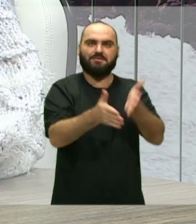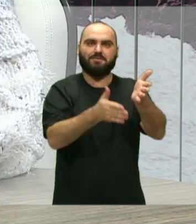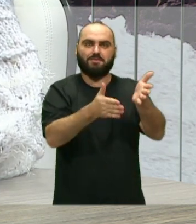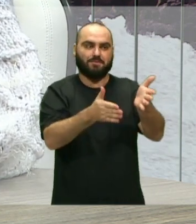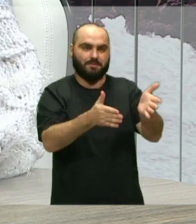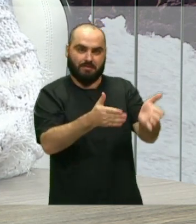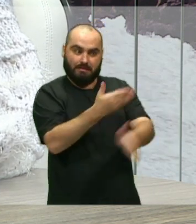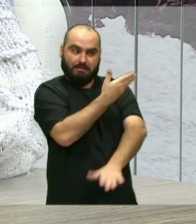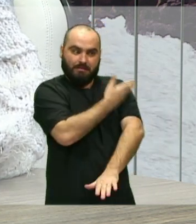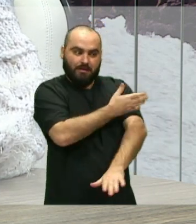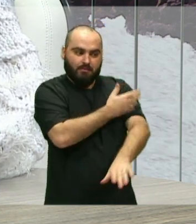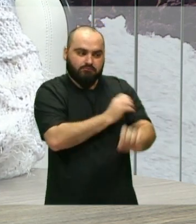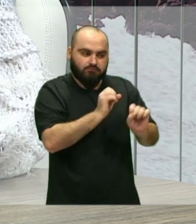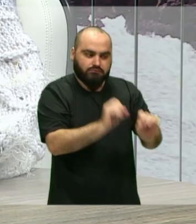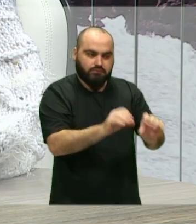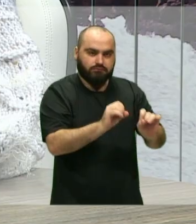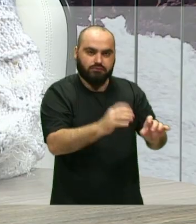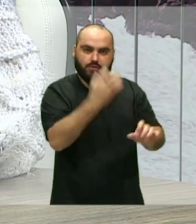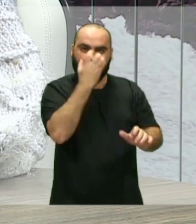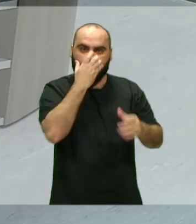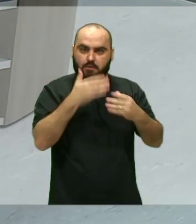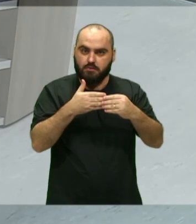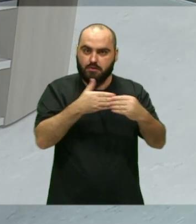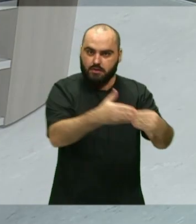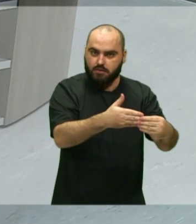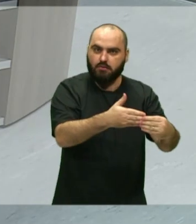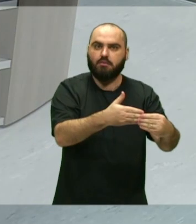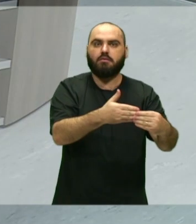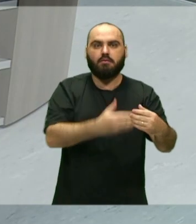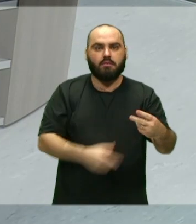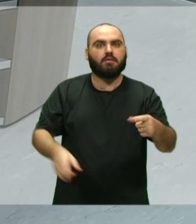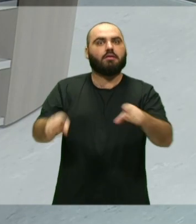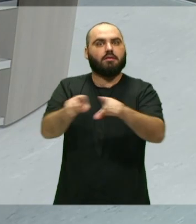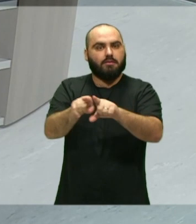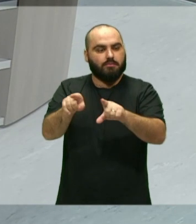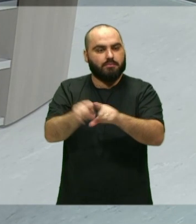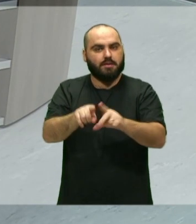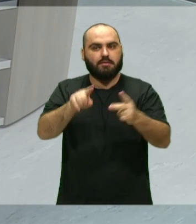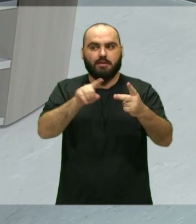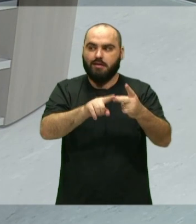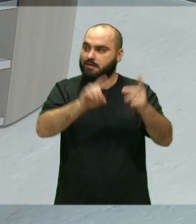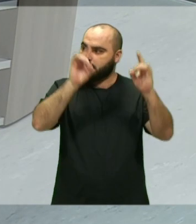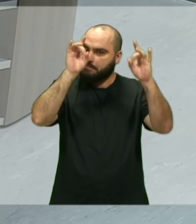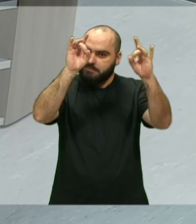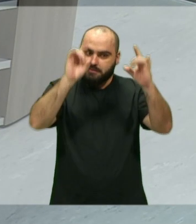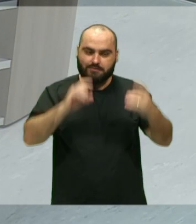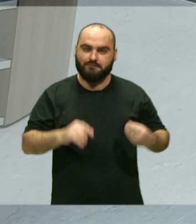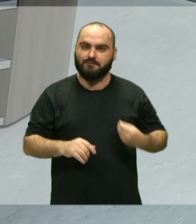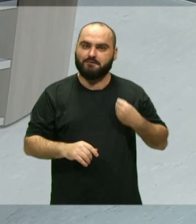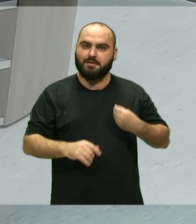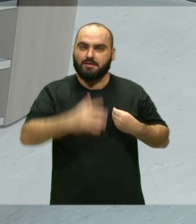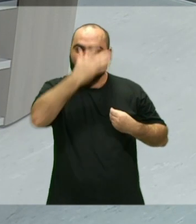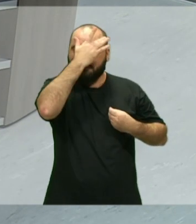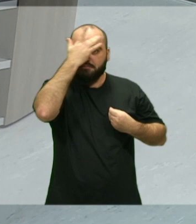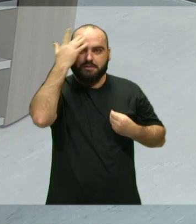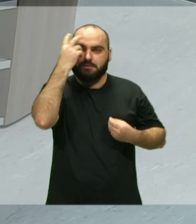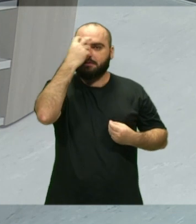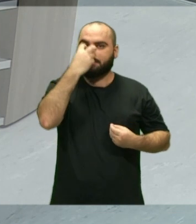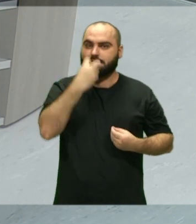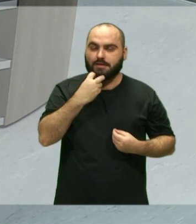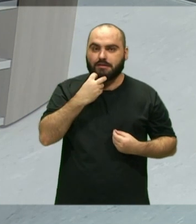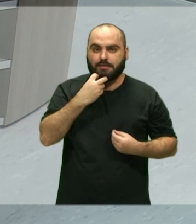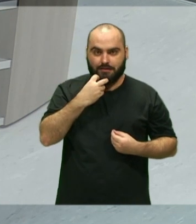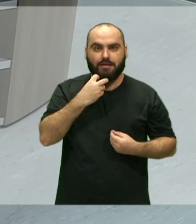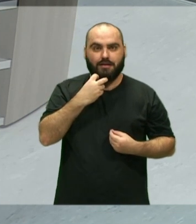treinamento dos cães-guia, quanto da diferença que ele realmente faz na vida da pessoa cega, da